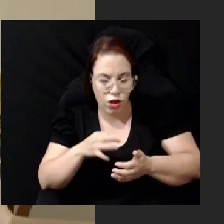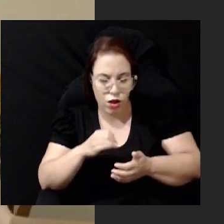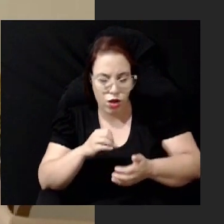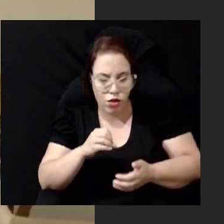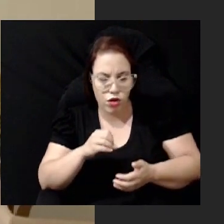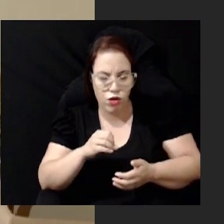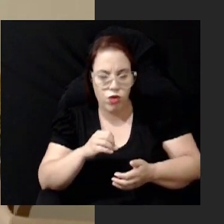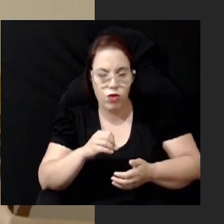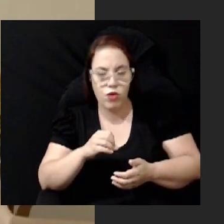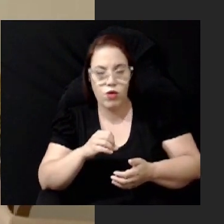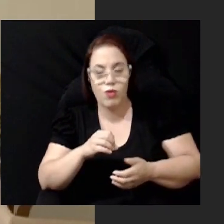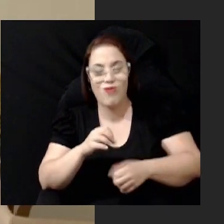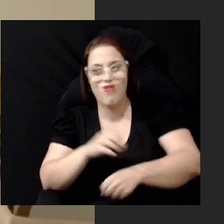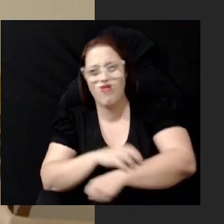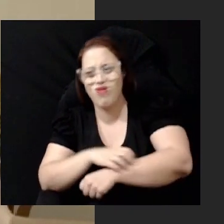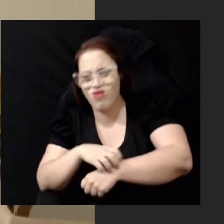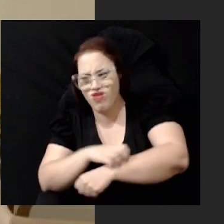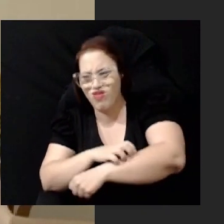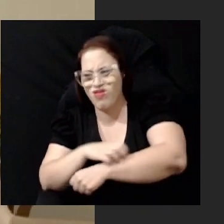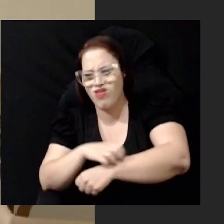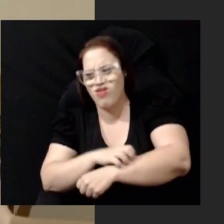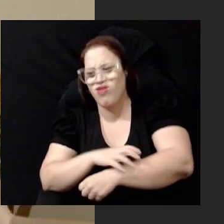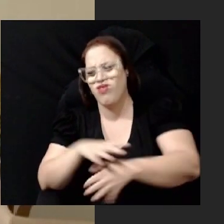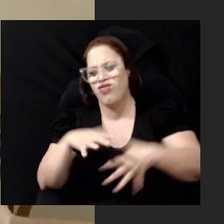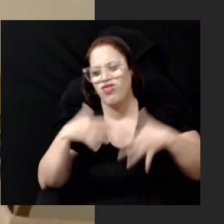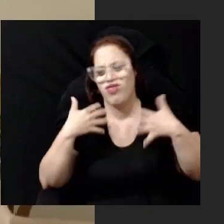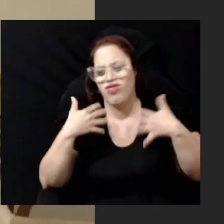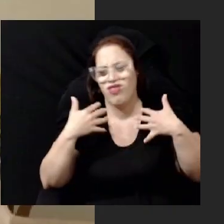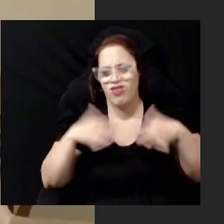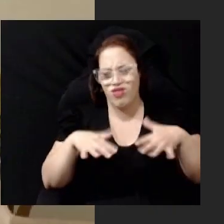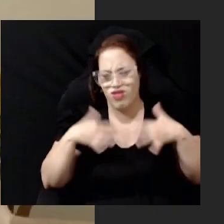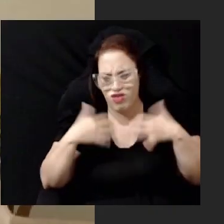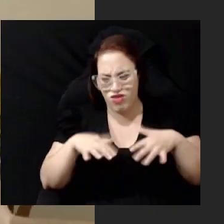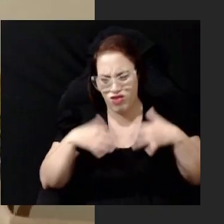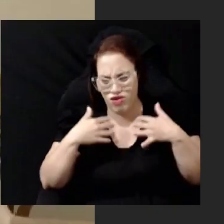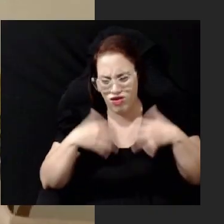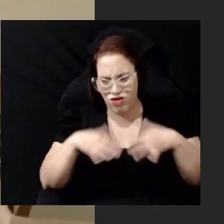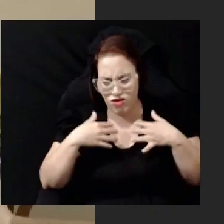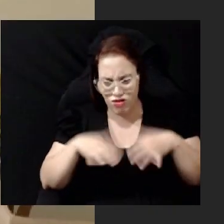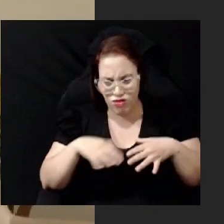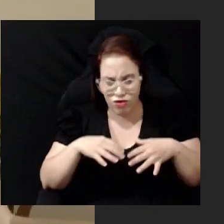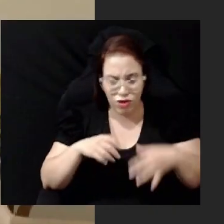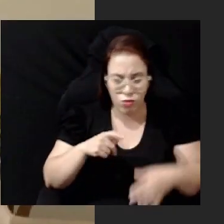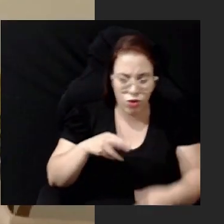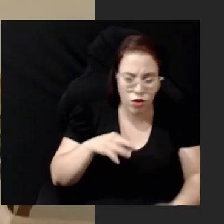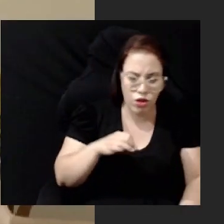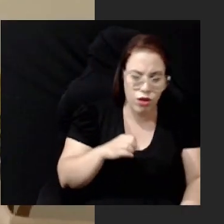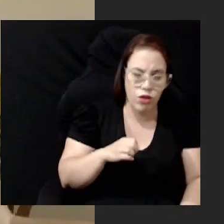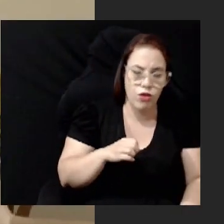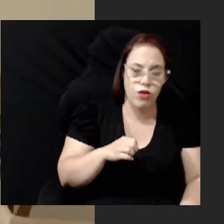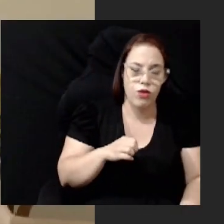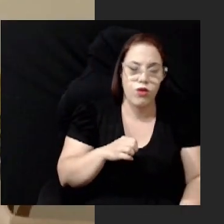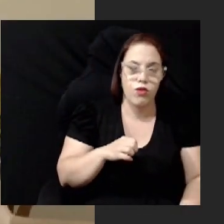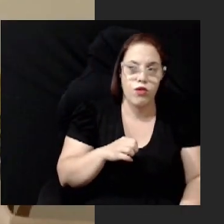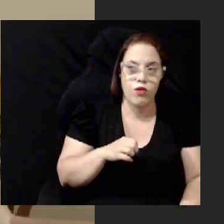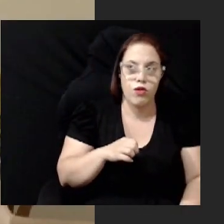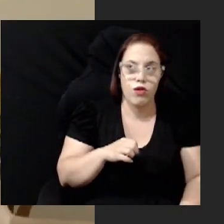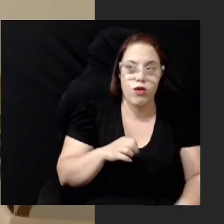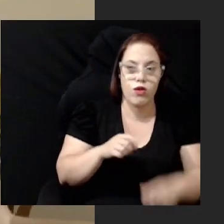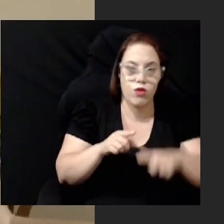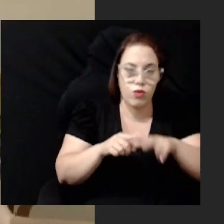esse material ele causa muito menos alergia, muito menos reação no corpo. Eventualmente as próteses, se você tiver que fazer